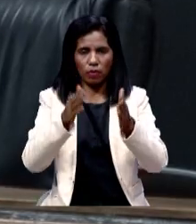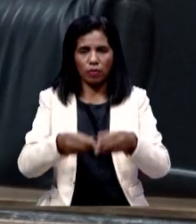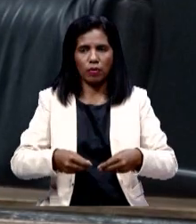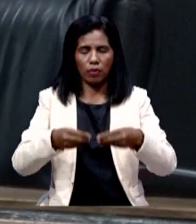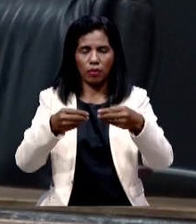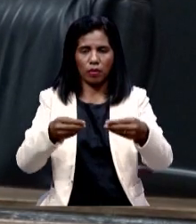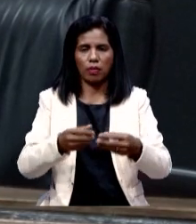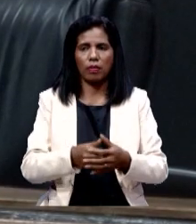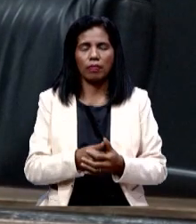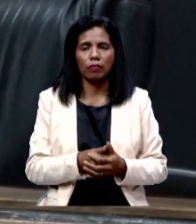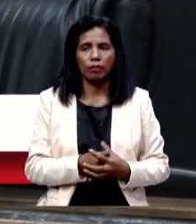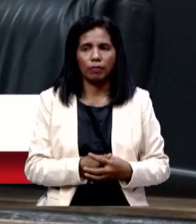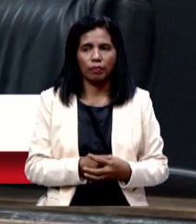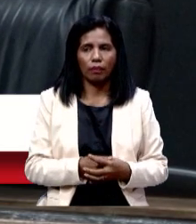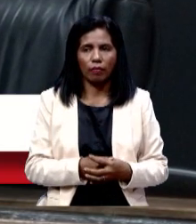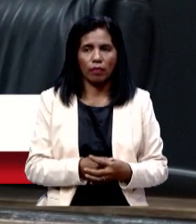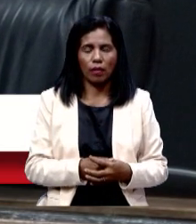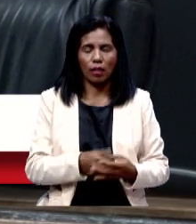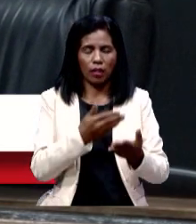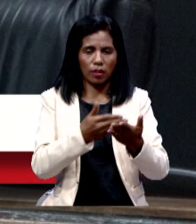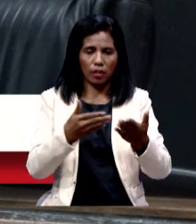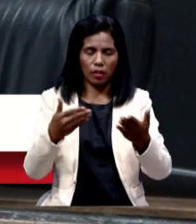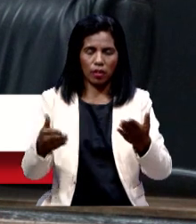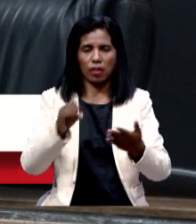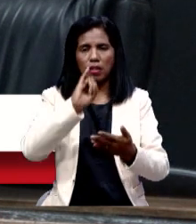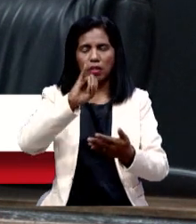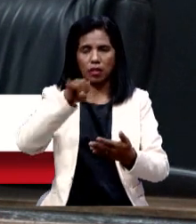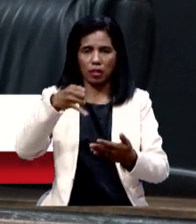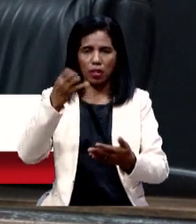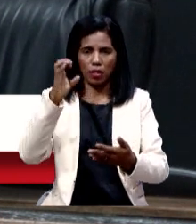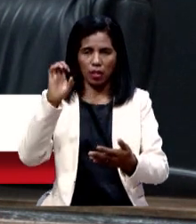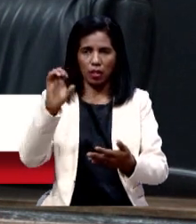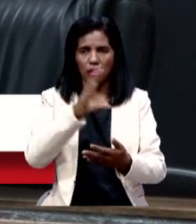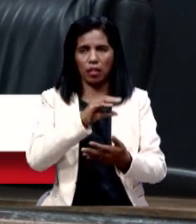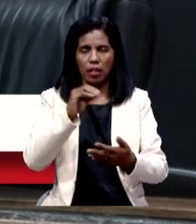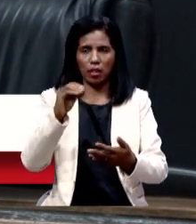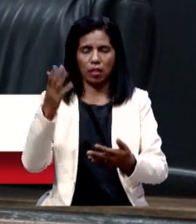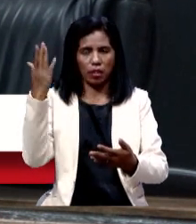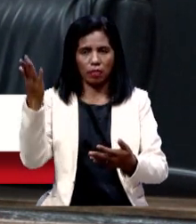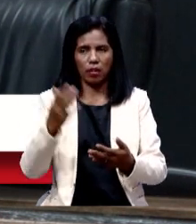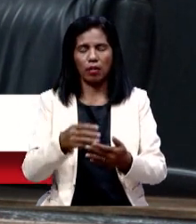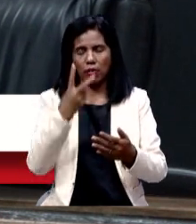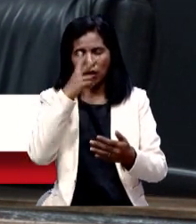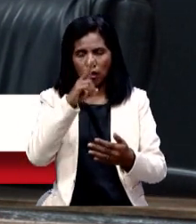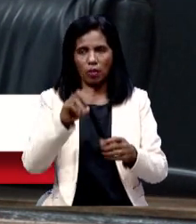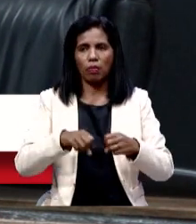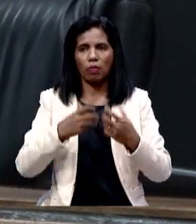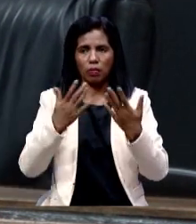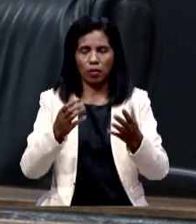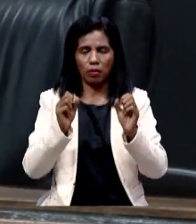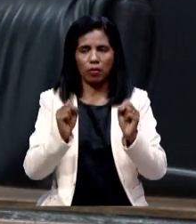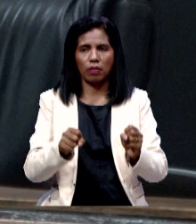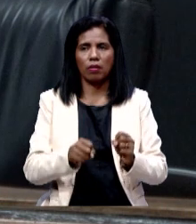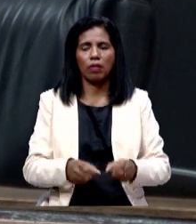na ba i nomos material pesado ba liliu ize i hane ba ona tare ham sama kato bele